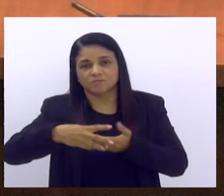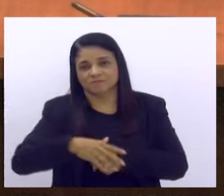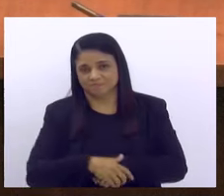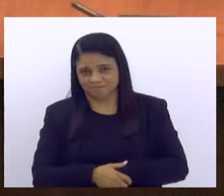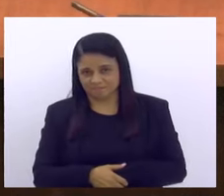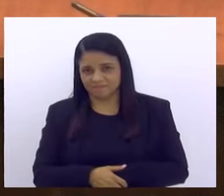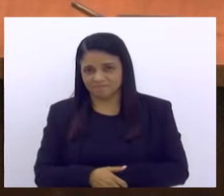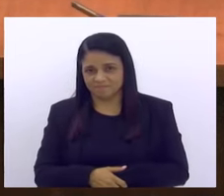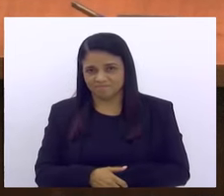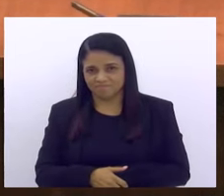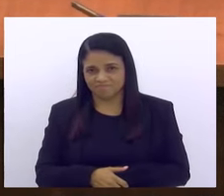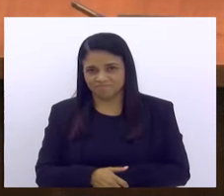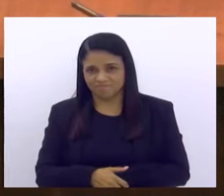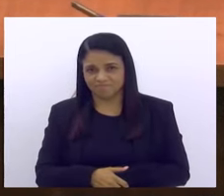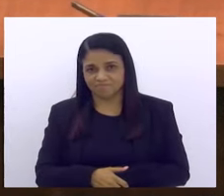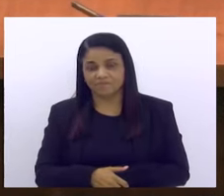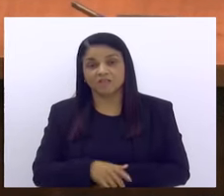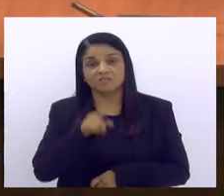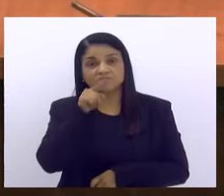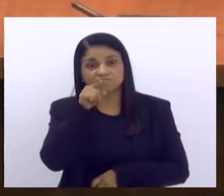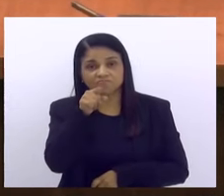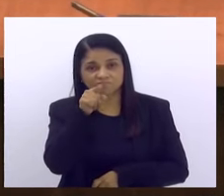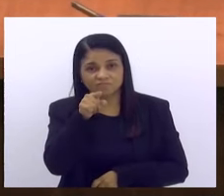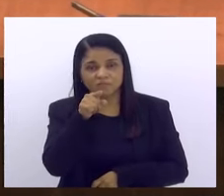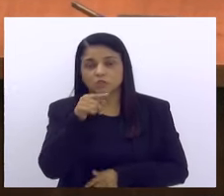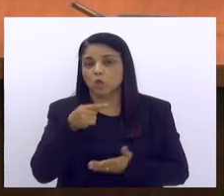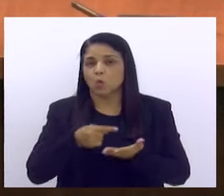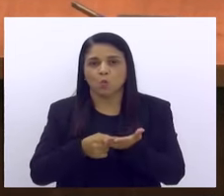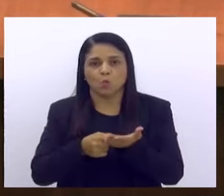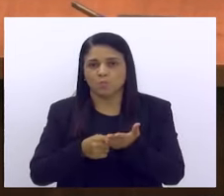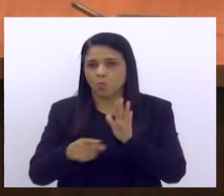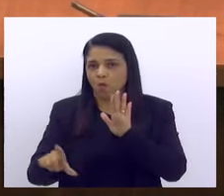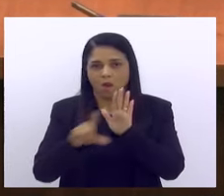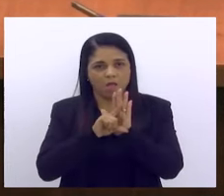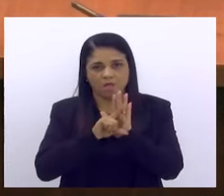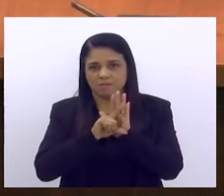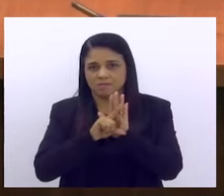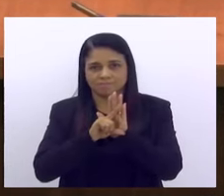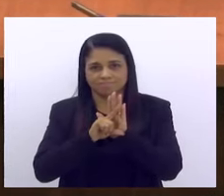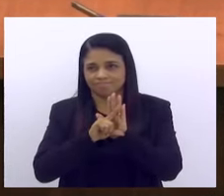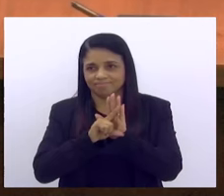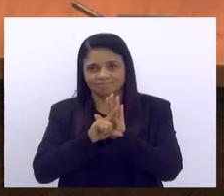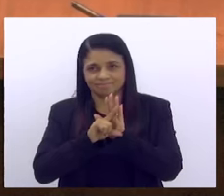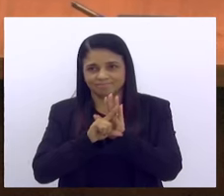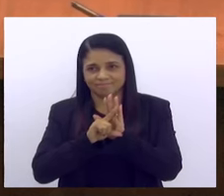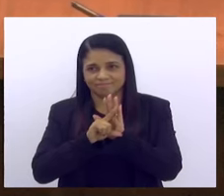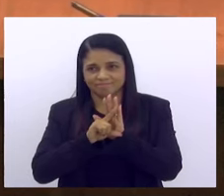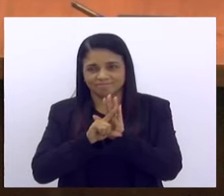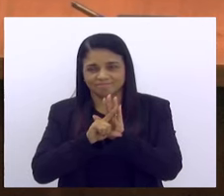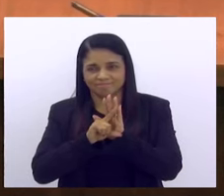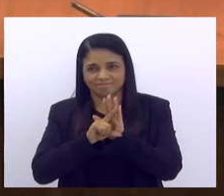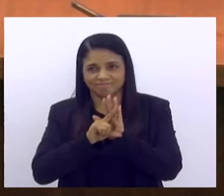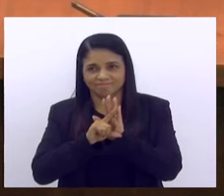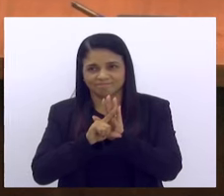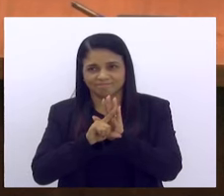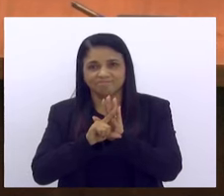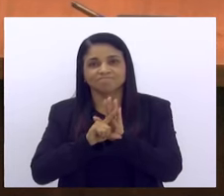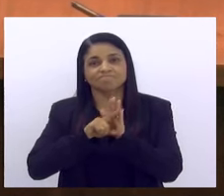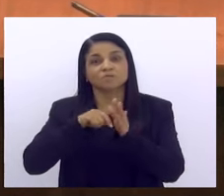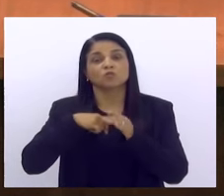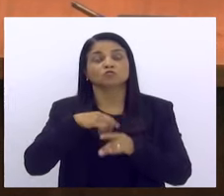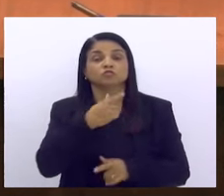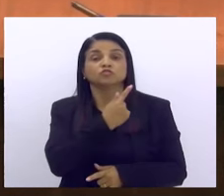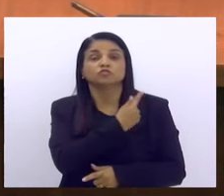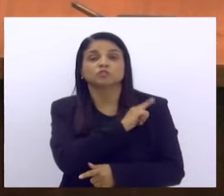impedimento, porque o senhor não cumpriu a lei, não cumpriu a transparência que deve cumprir um